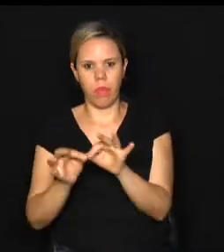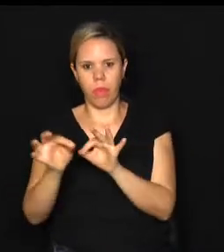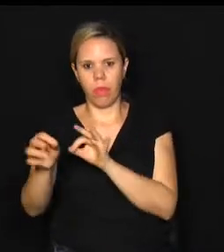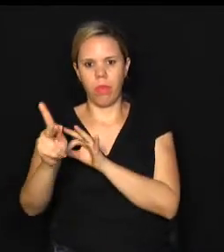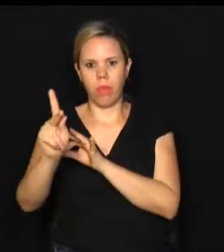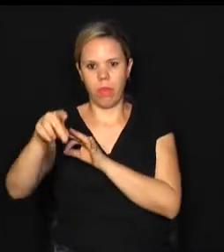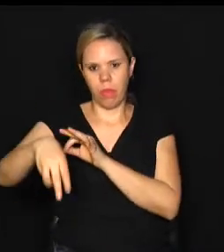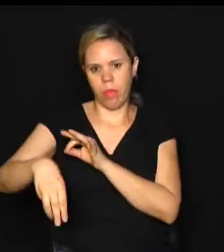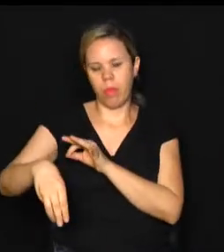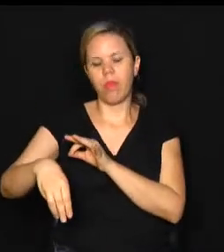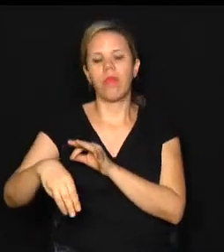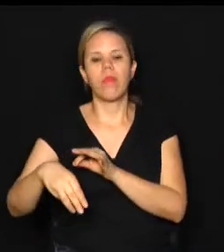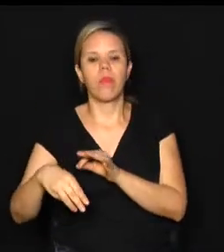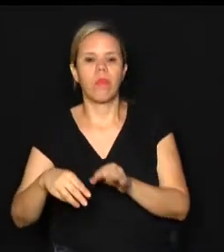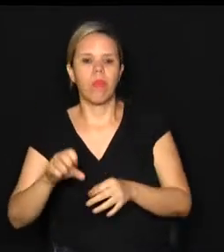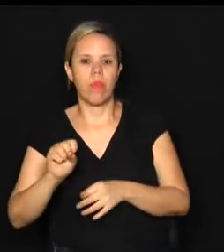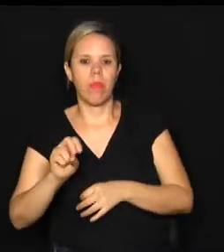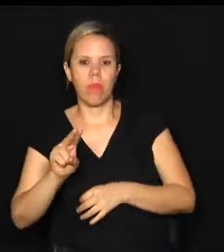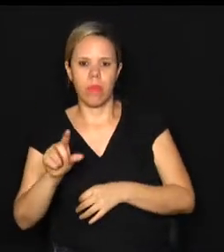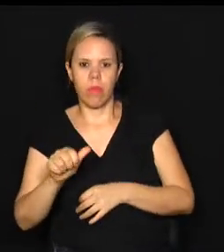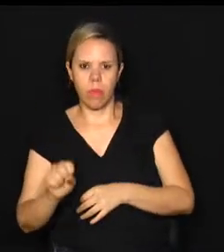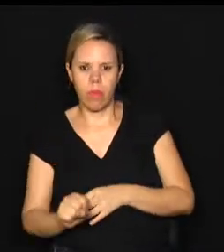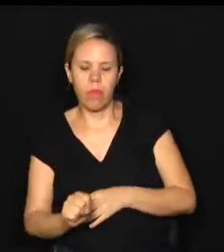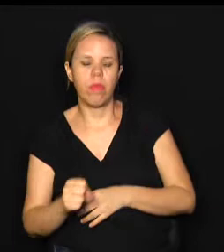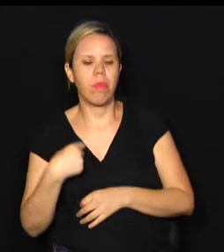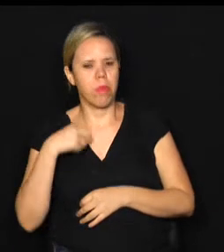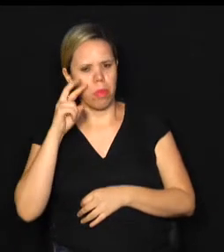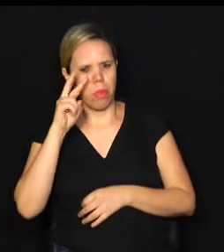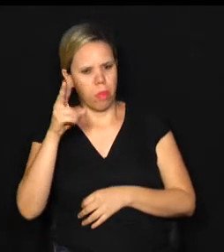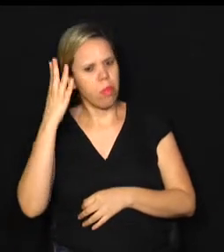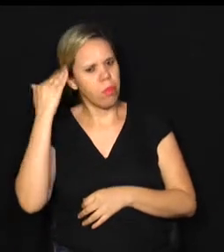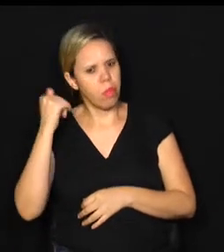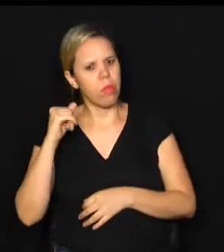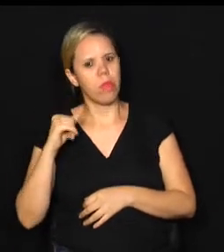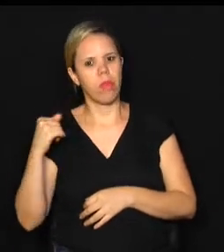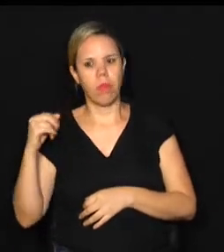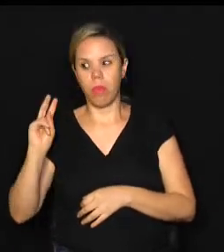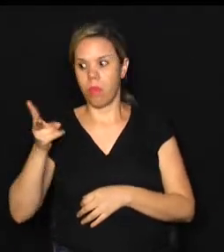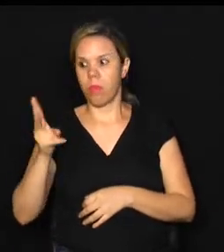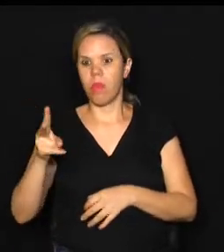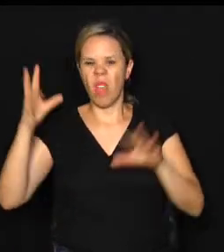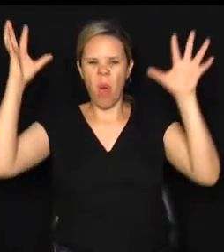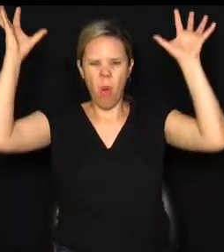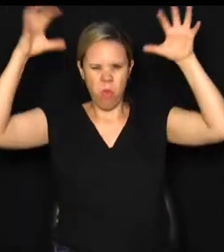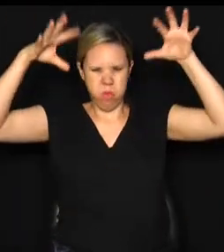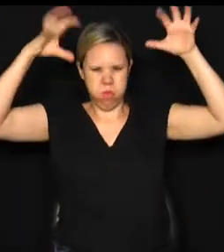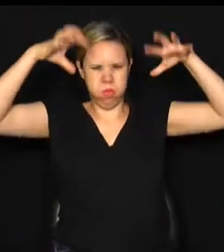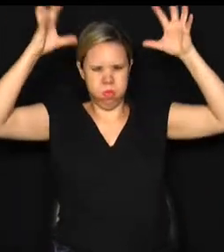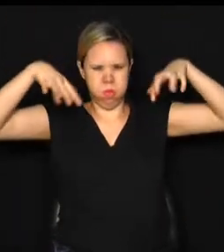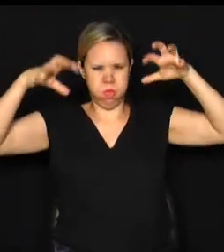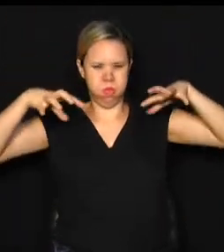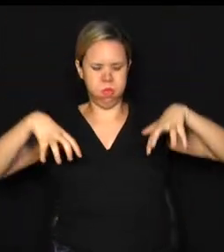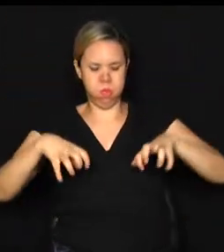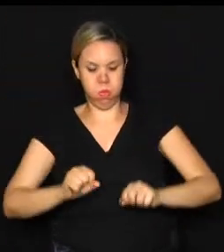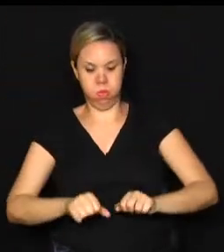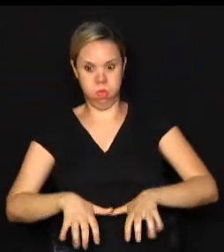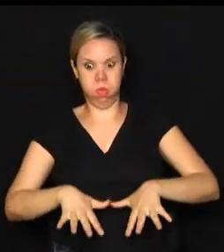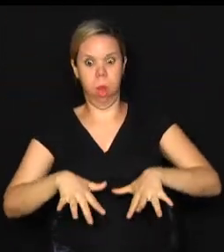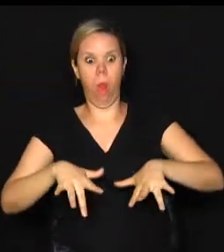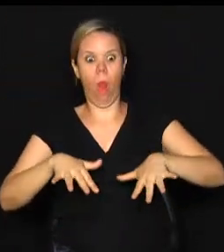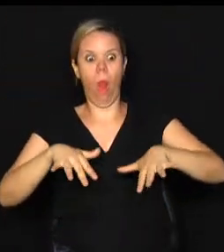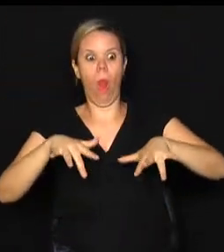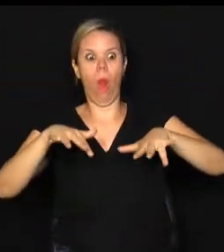Sousas. Entendo e vejo que toda vez, na época de chuva, que dá enchente, que o rio aqui